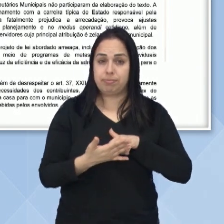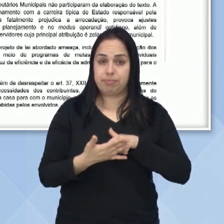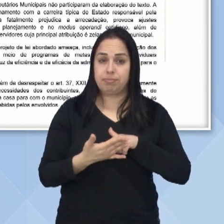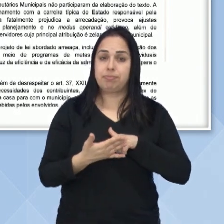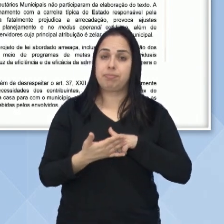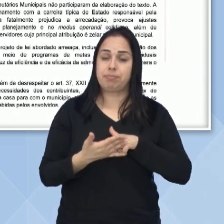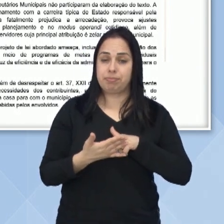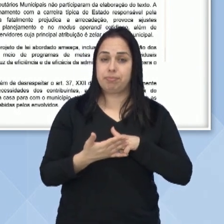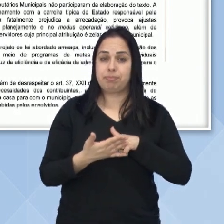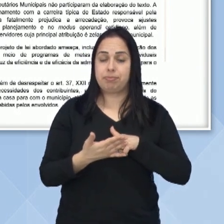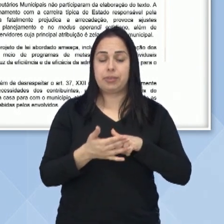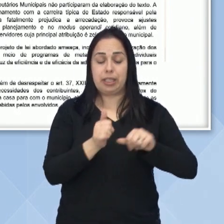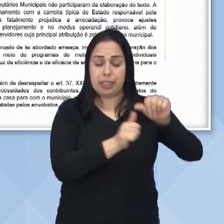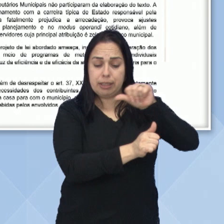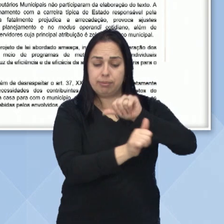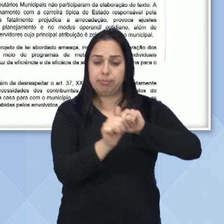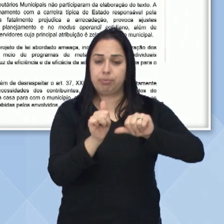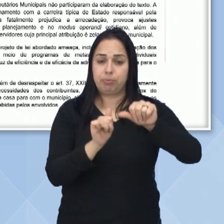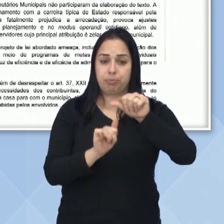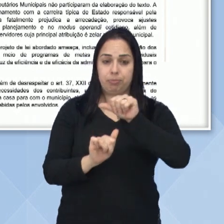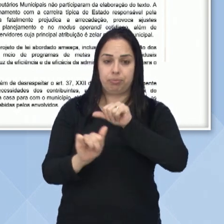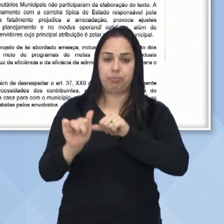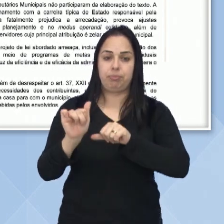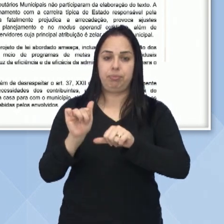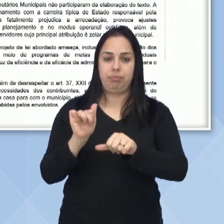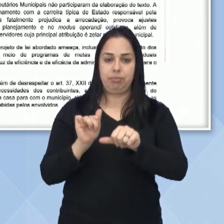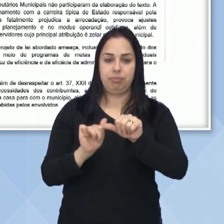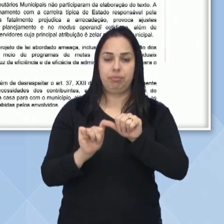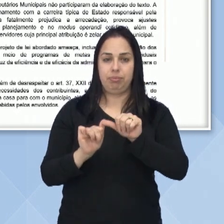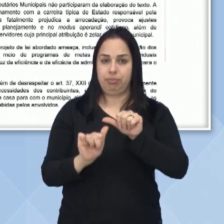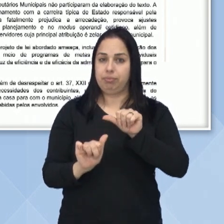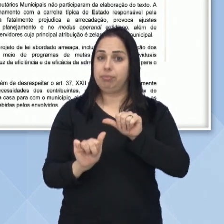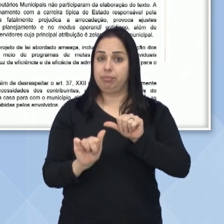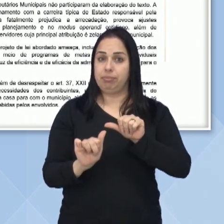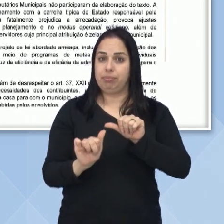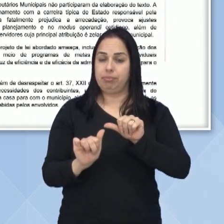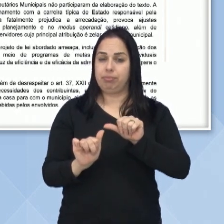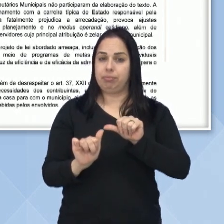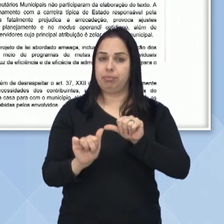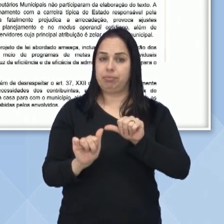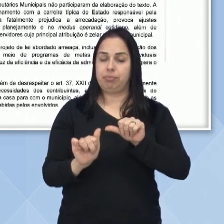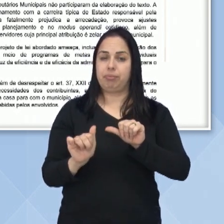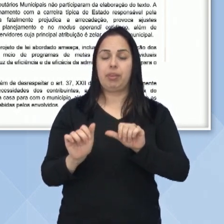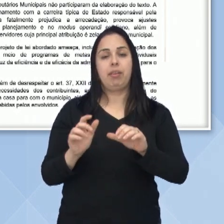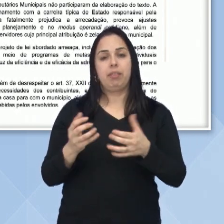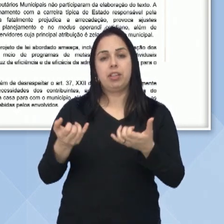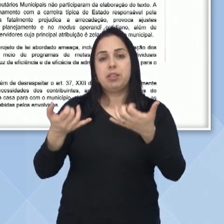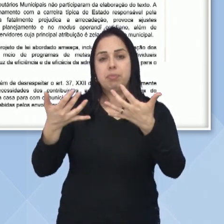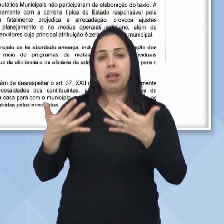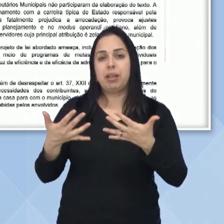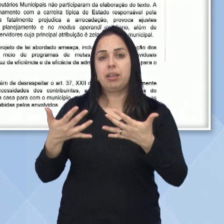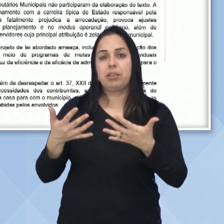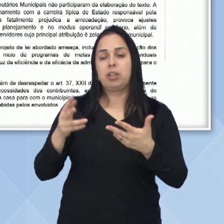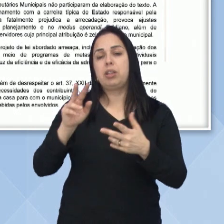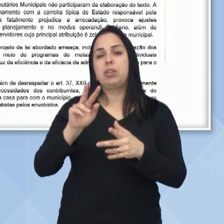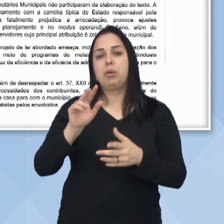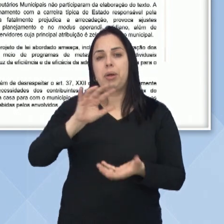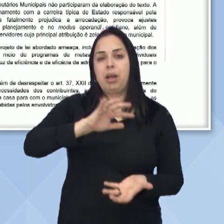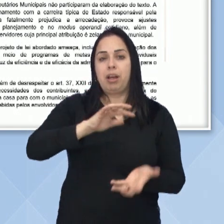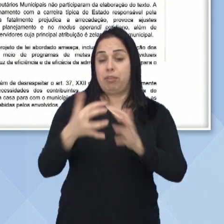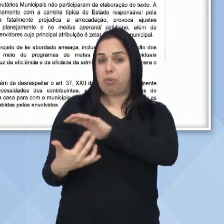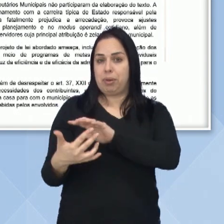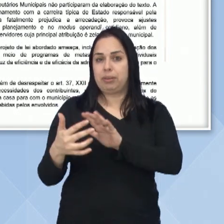a reestruturação está pautada na eficiência e na reforma tributária